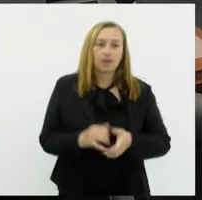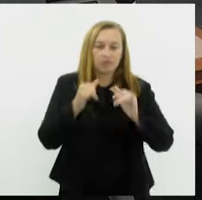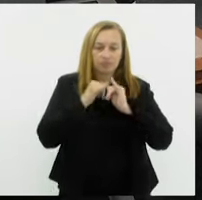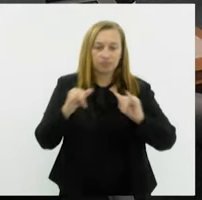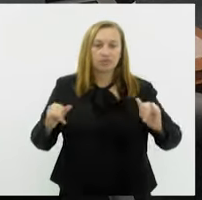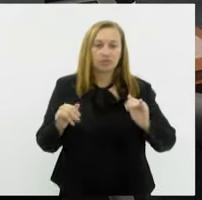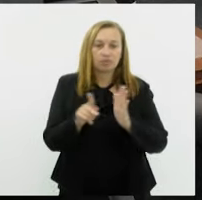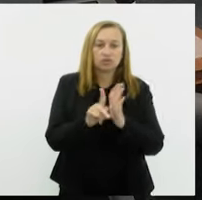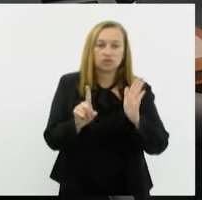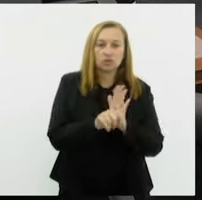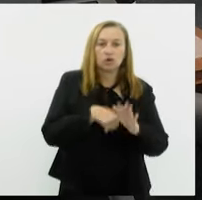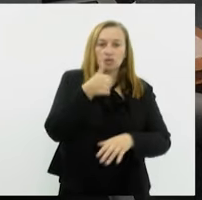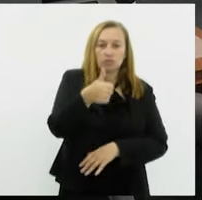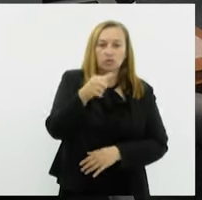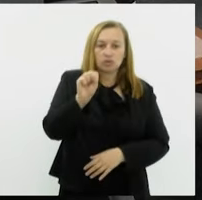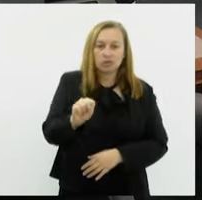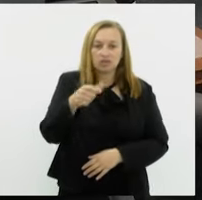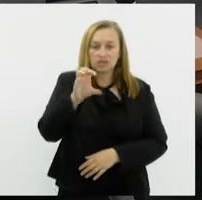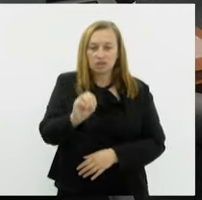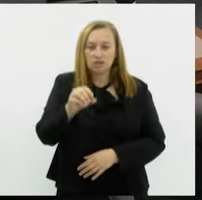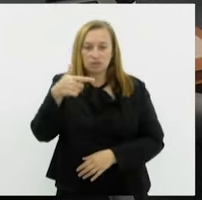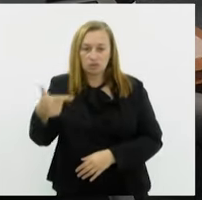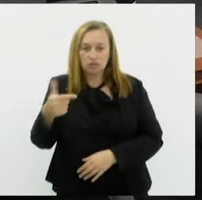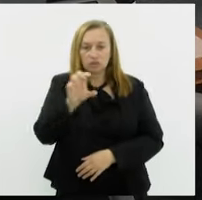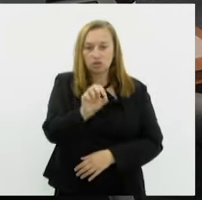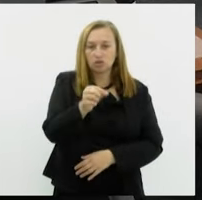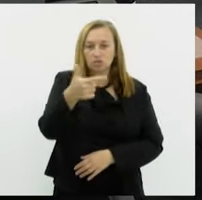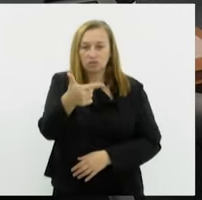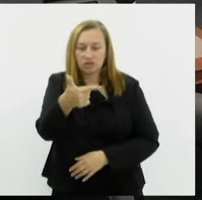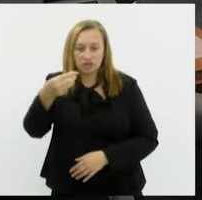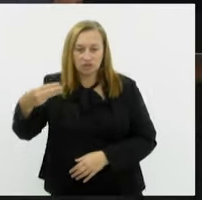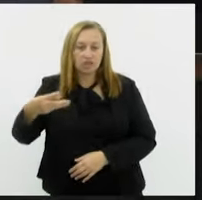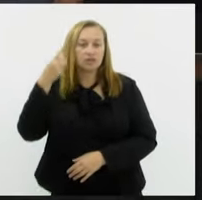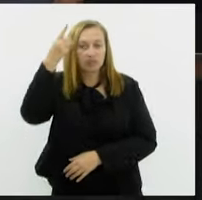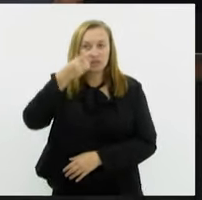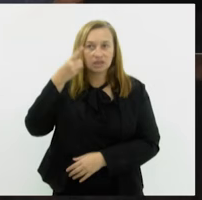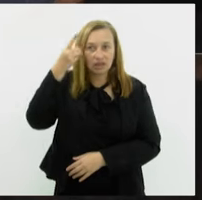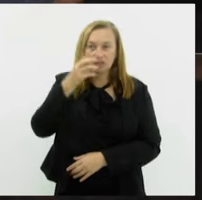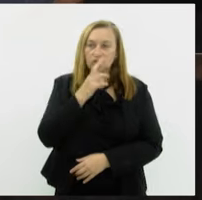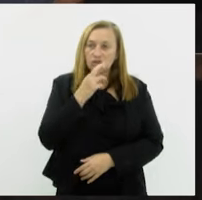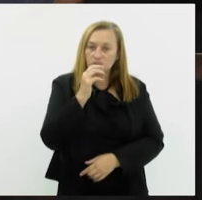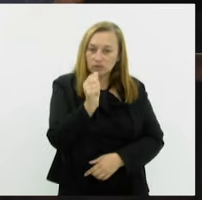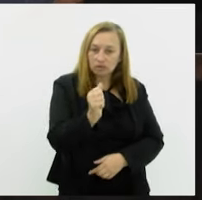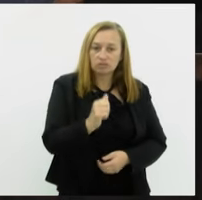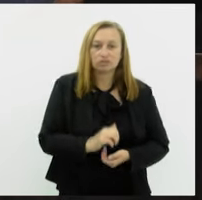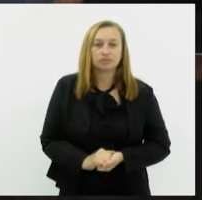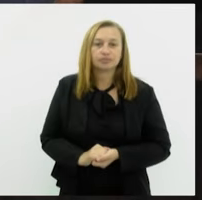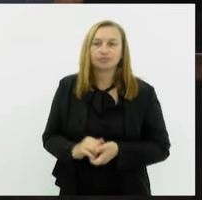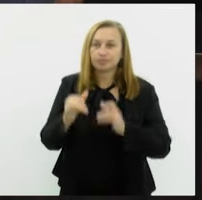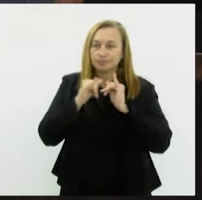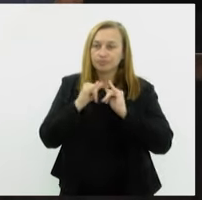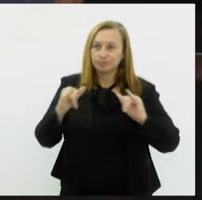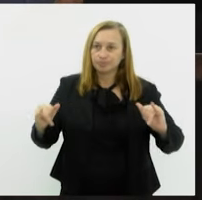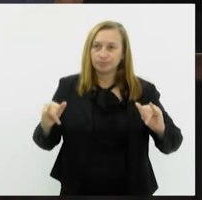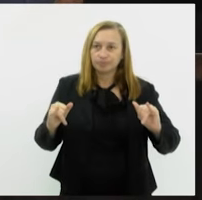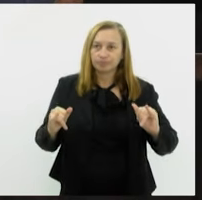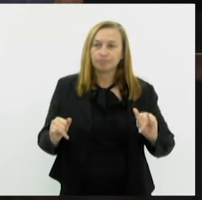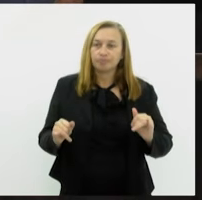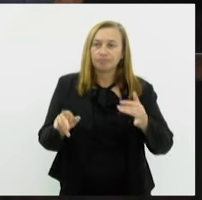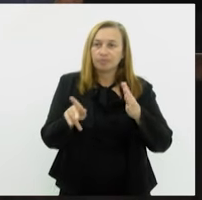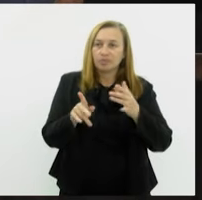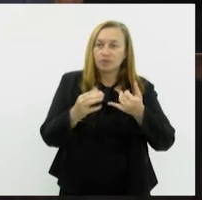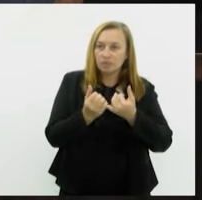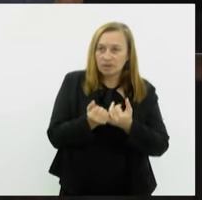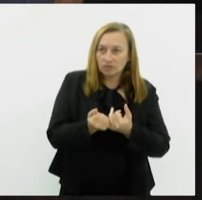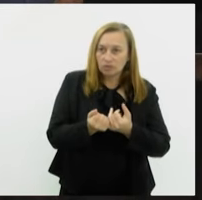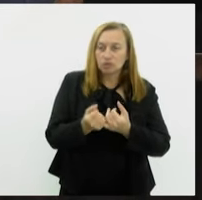Anuncio o projeto de lei número 1802 de 2023, de autoria do deputado Rodrigo Amorim, que declara patrimônio